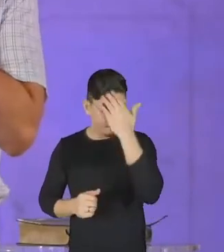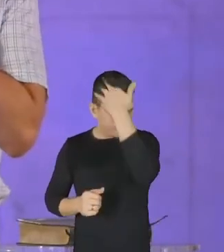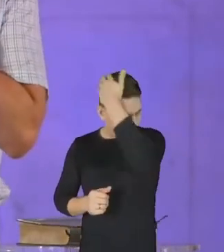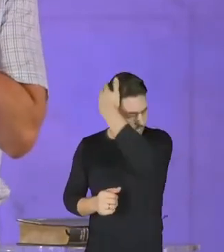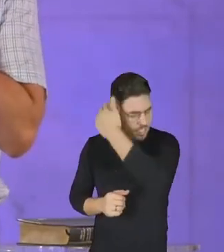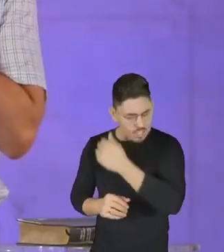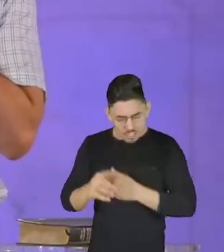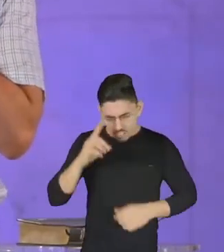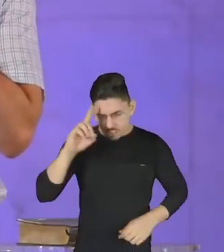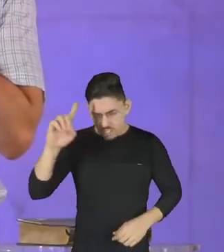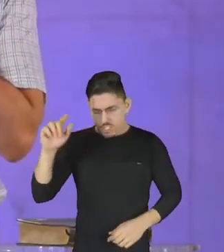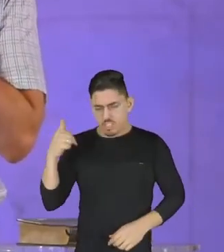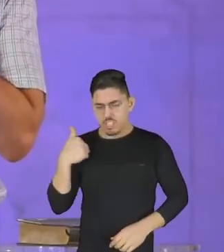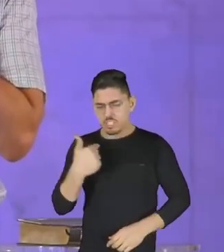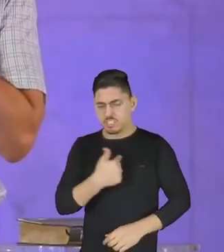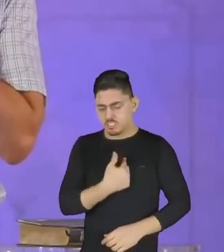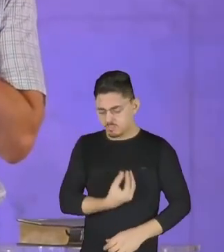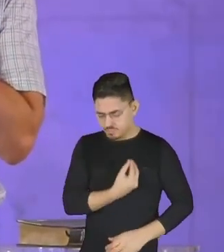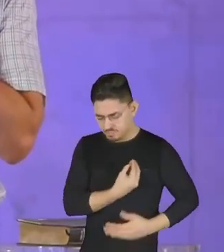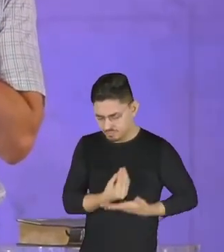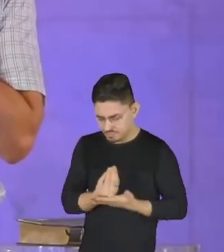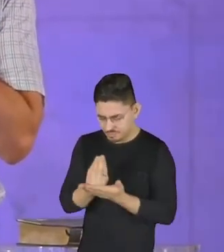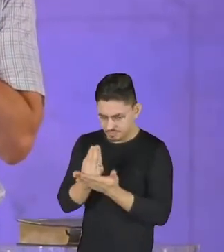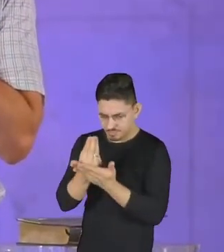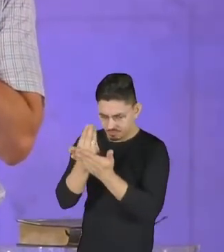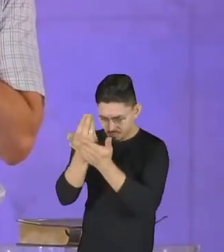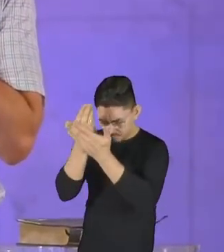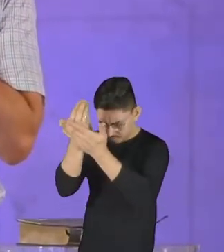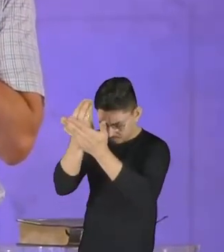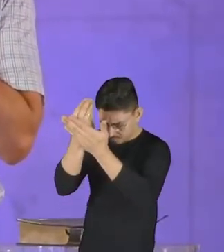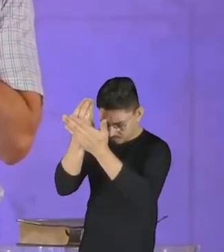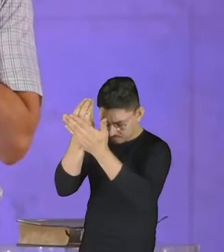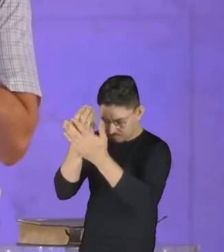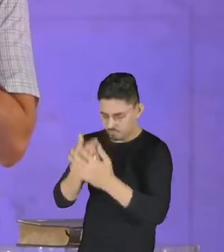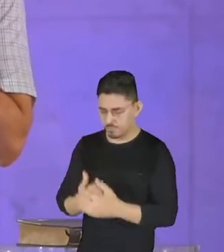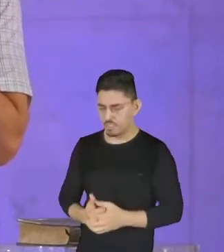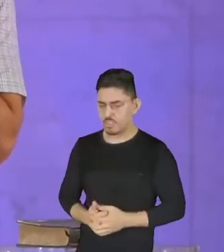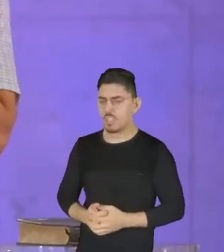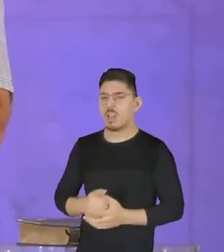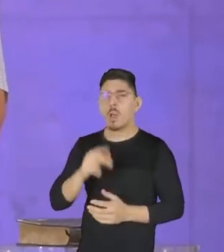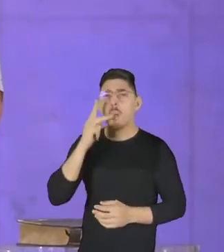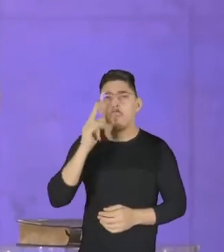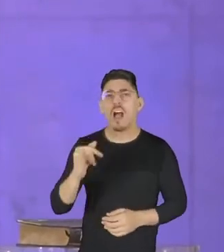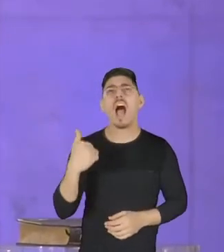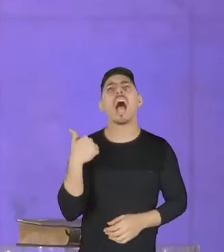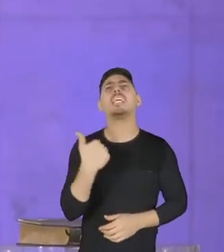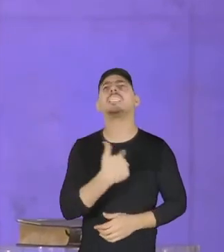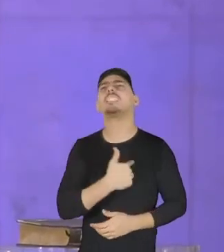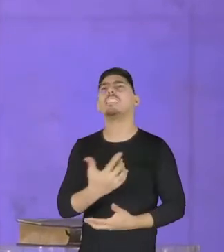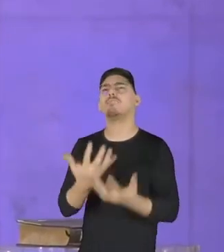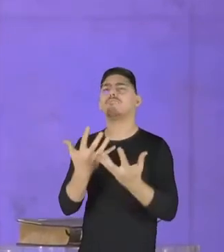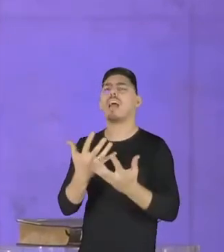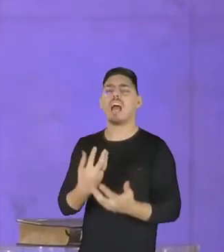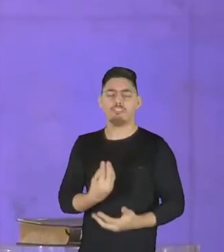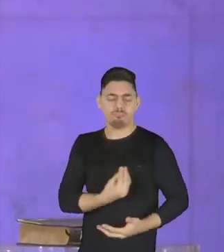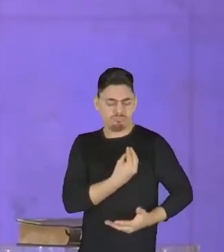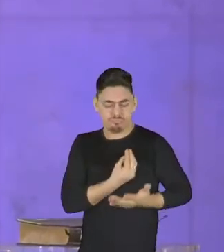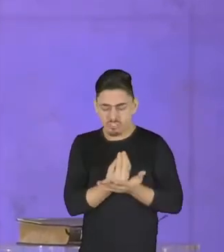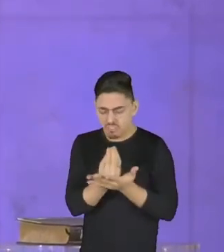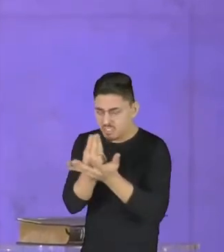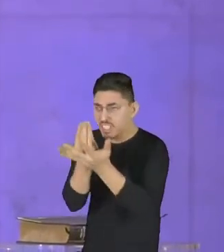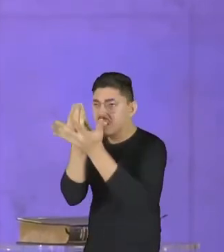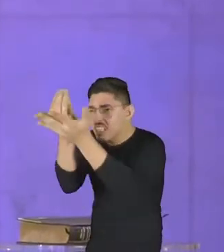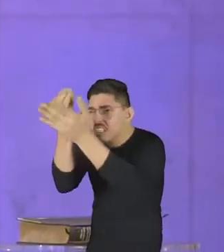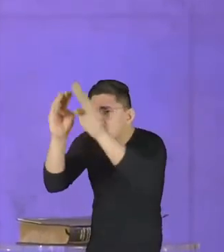Ó Deus, nós colocamos a nossa vida diante de Ti. Ó Pai, nós colocamos a nossa vida diante do